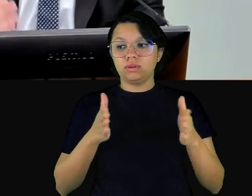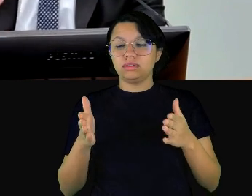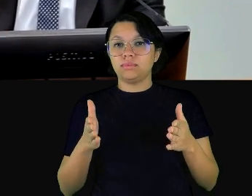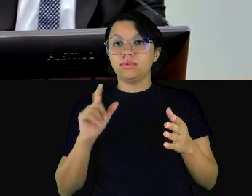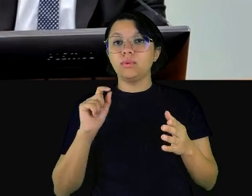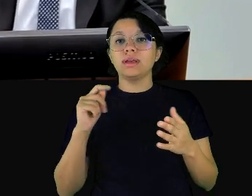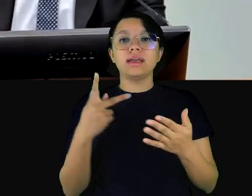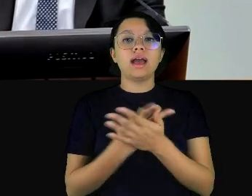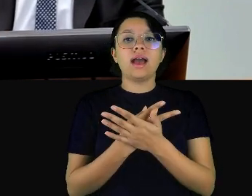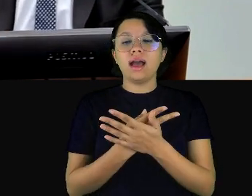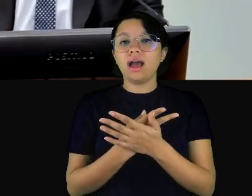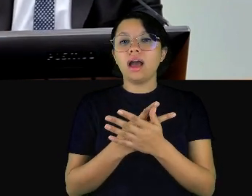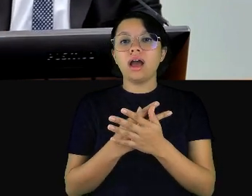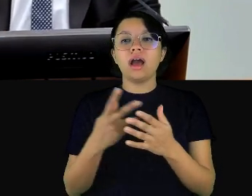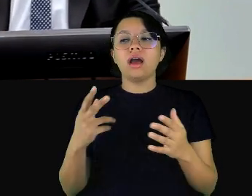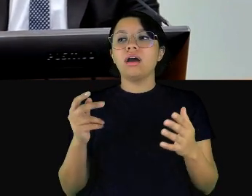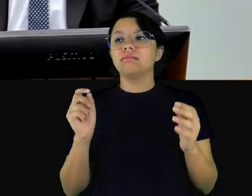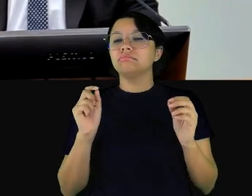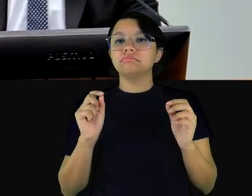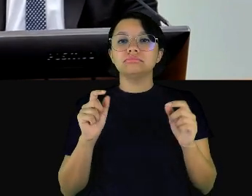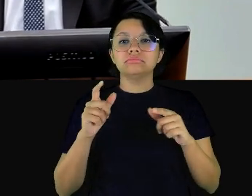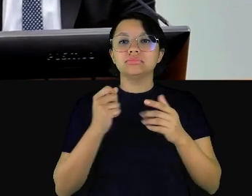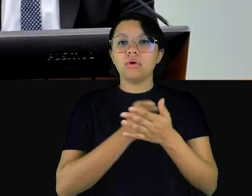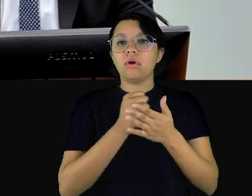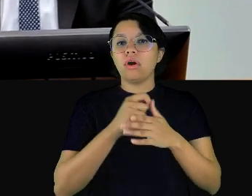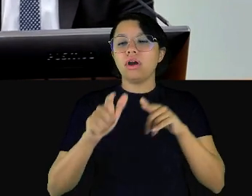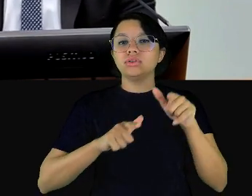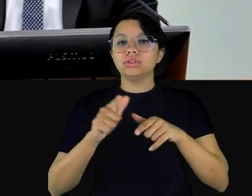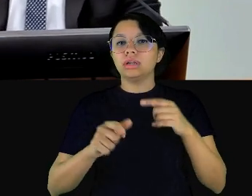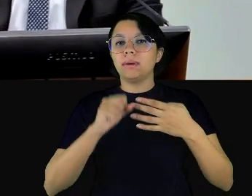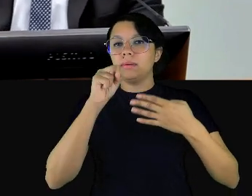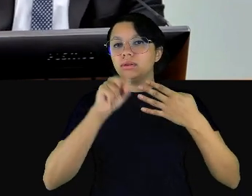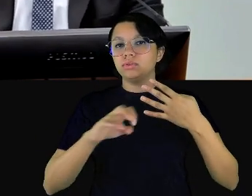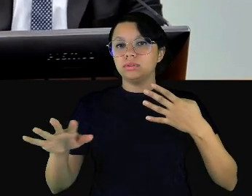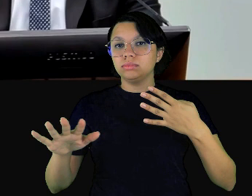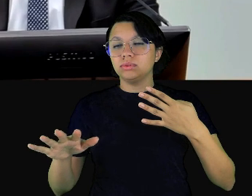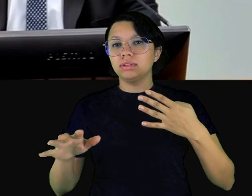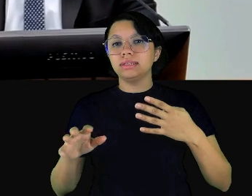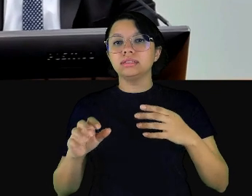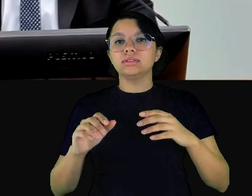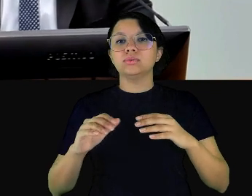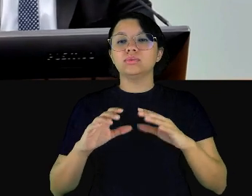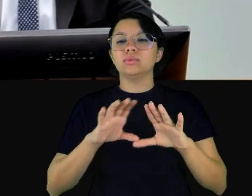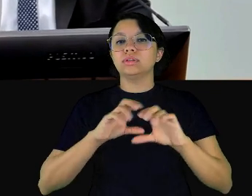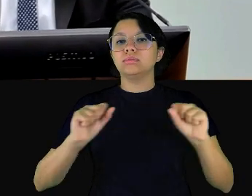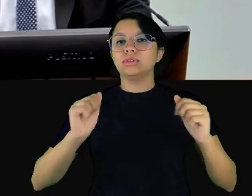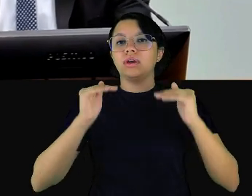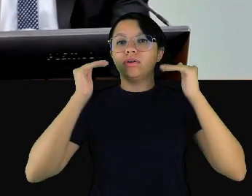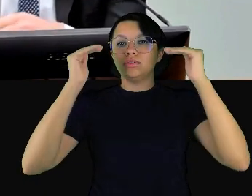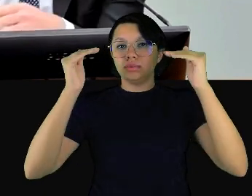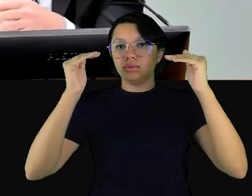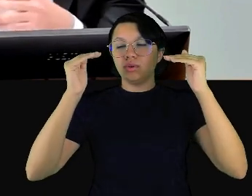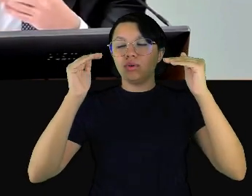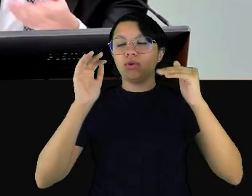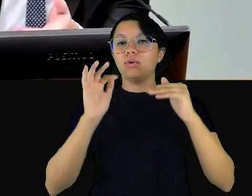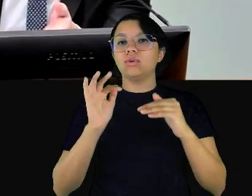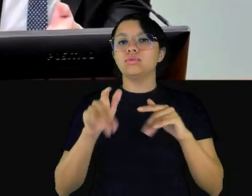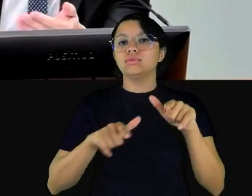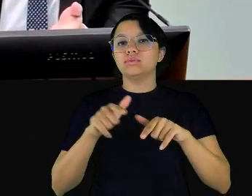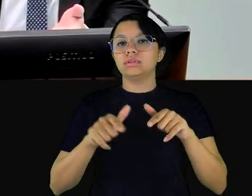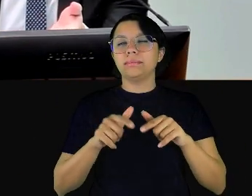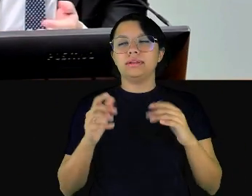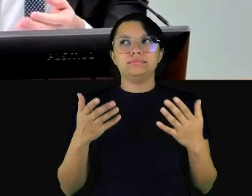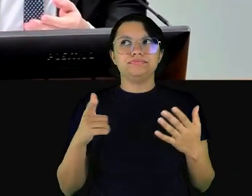que acaba acontecendo lá no nosso contrato de trabalho pela jurisprudência do Tribunal Superior do Trabalho? Não